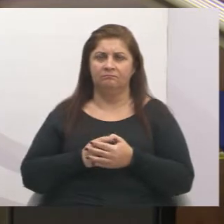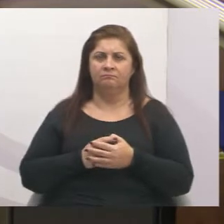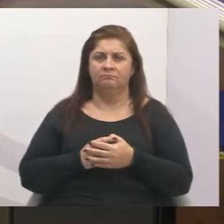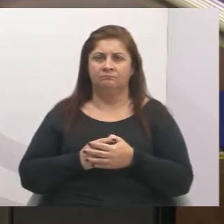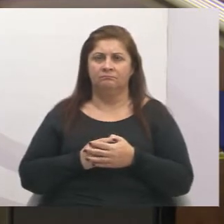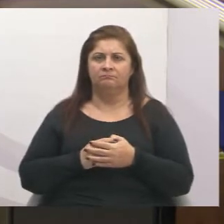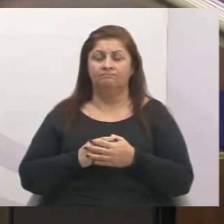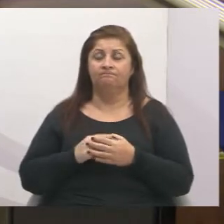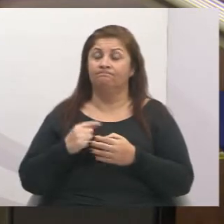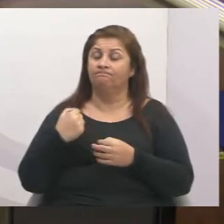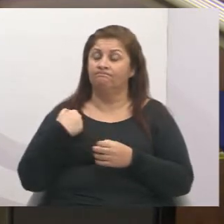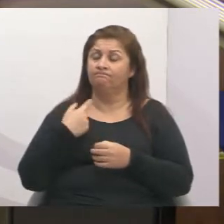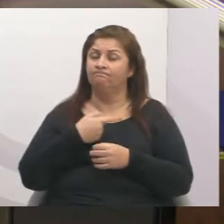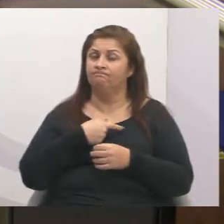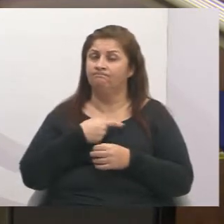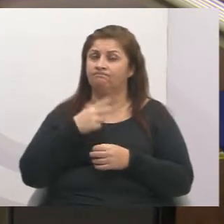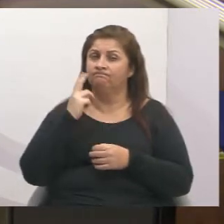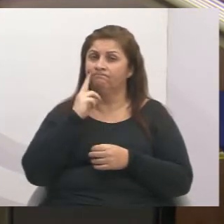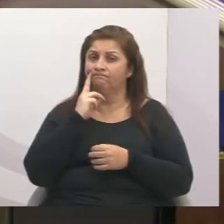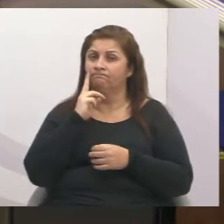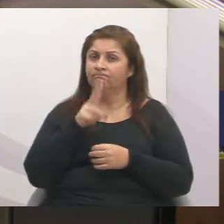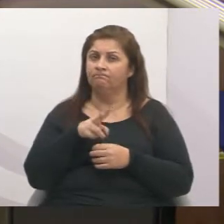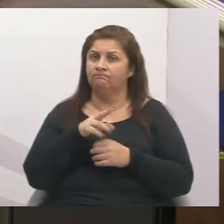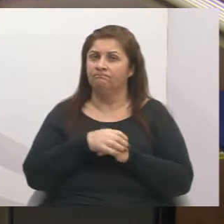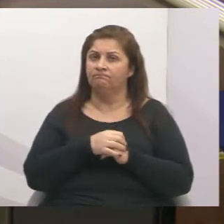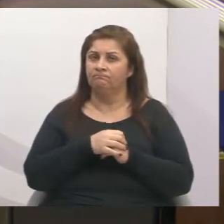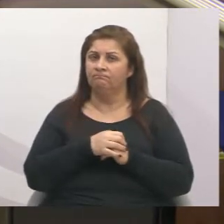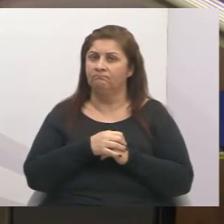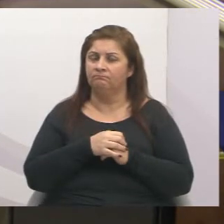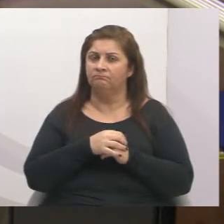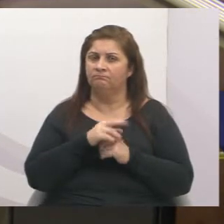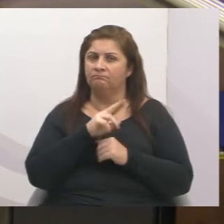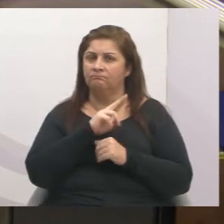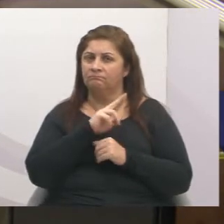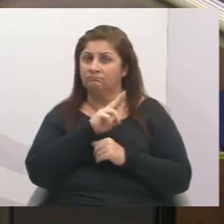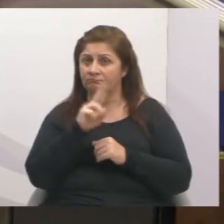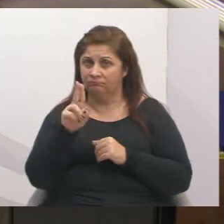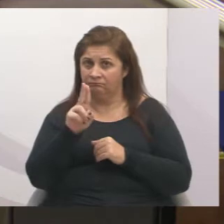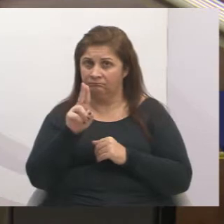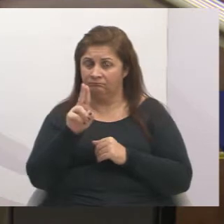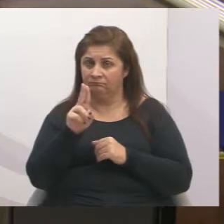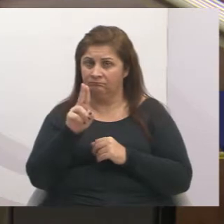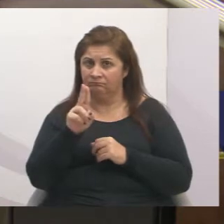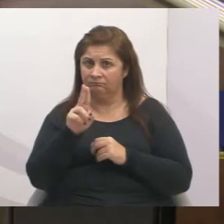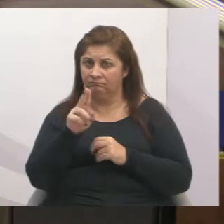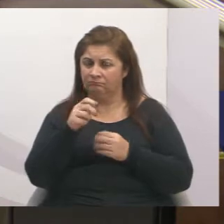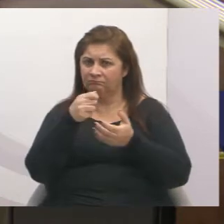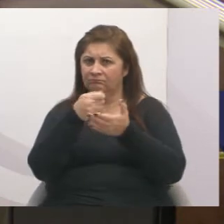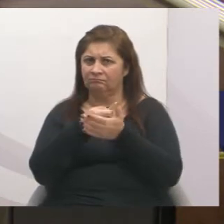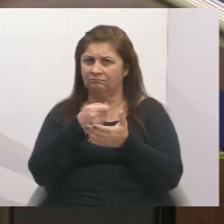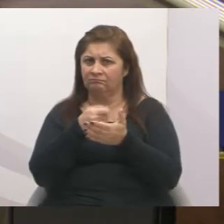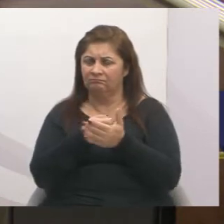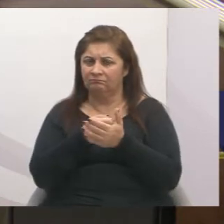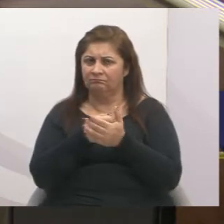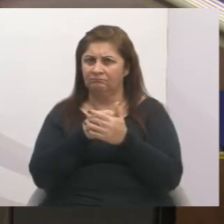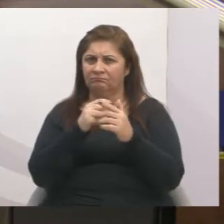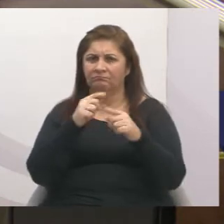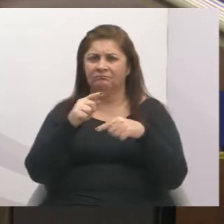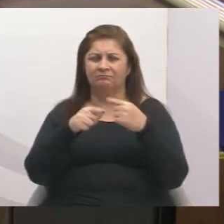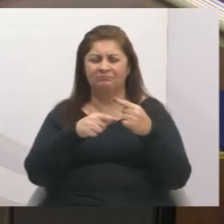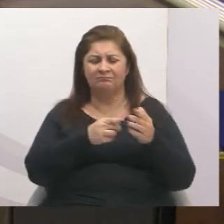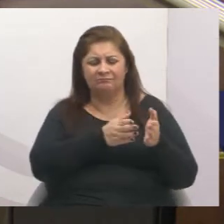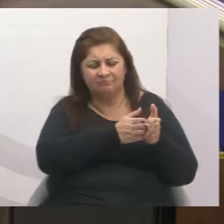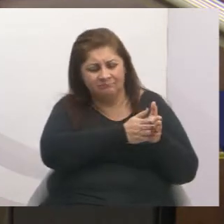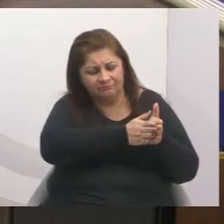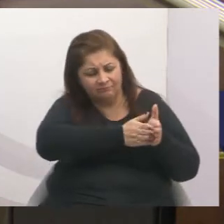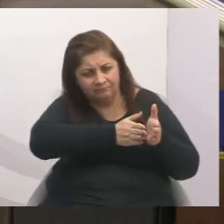uma observação. O nome errado não é contribuição. Depois de todo esse caminho que o